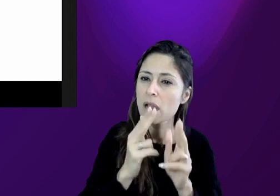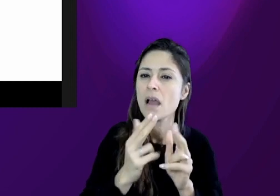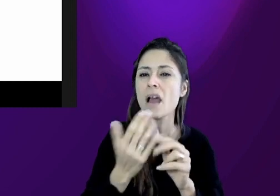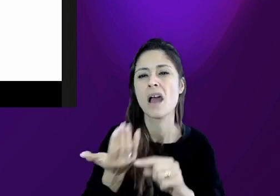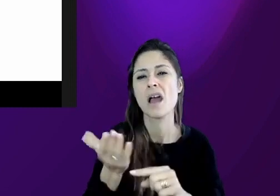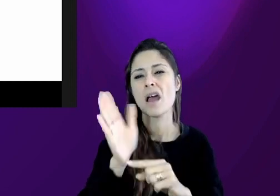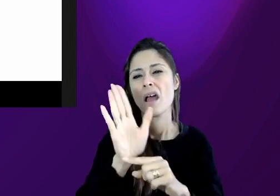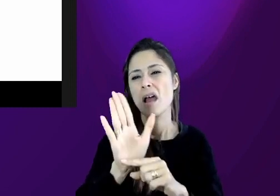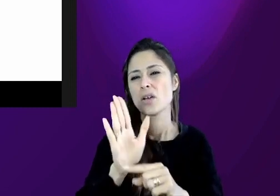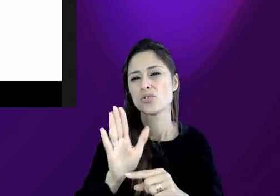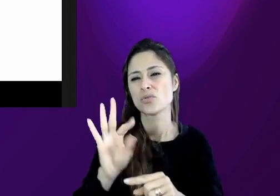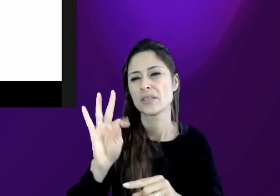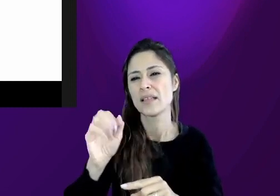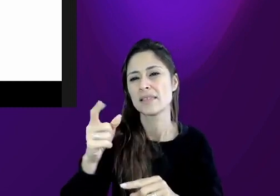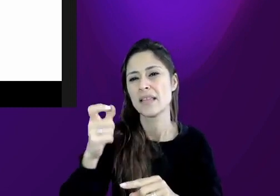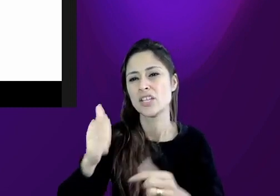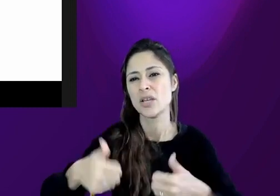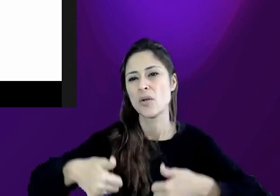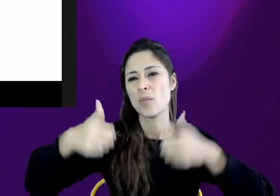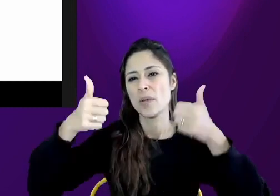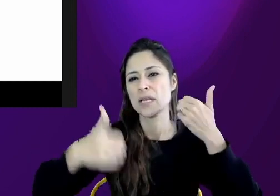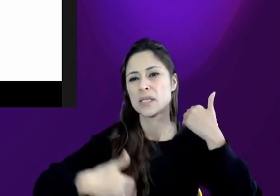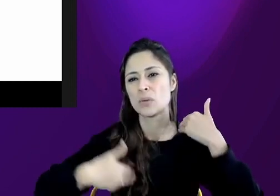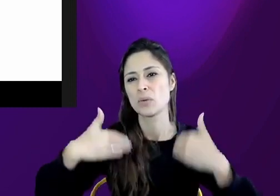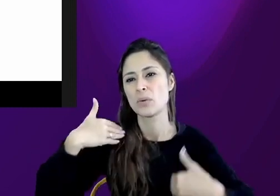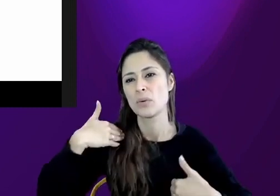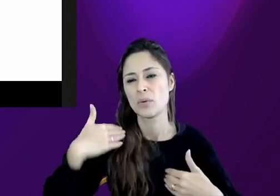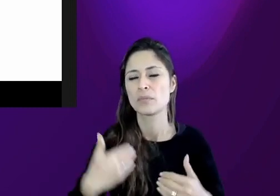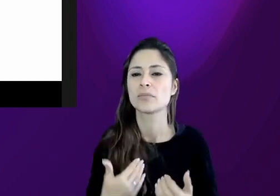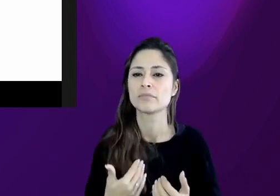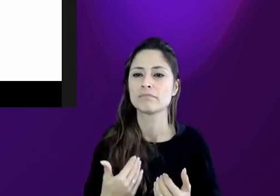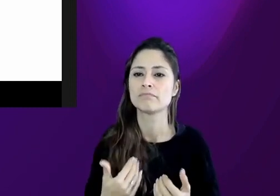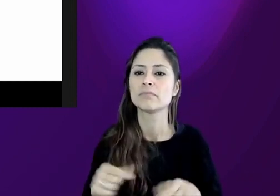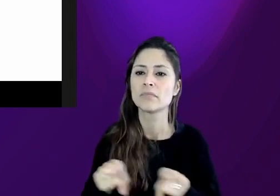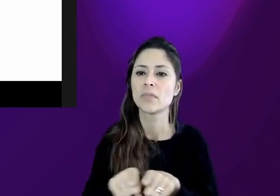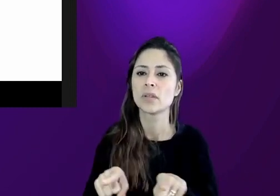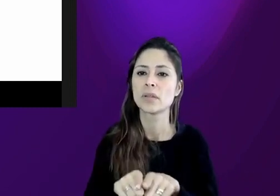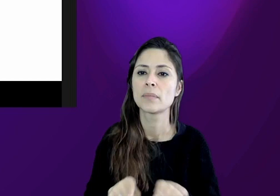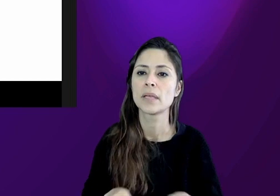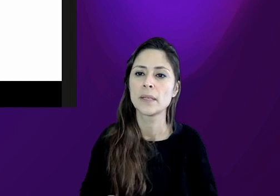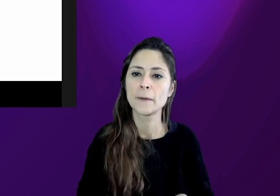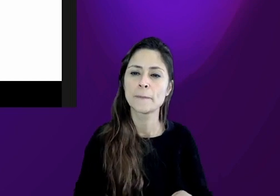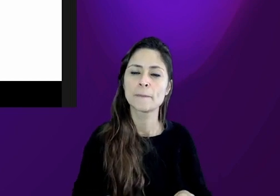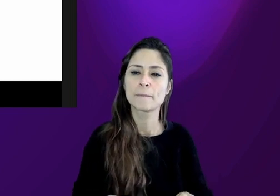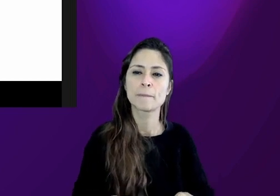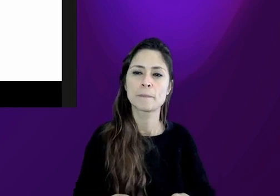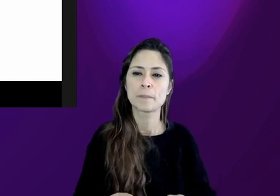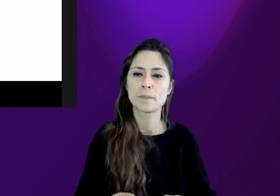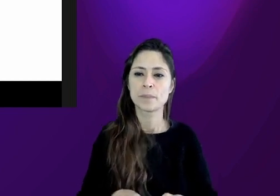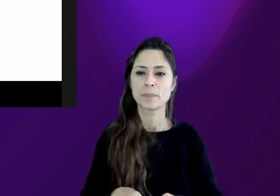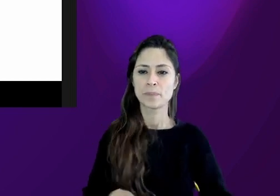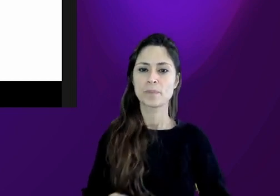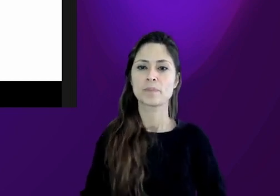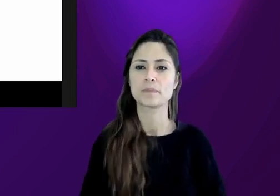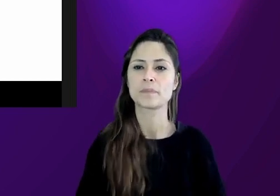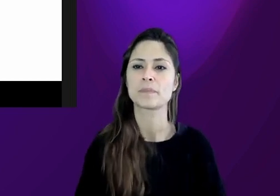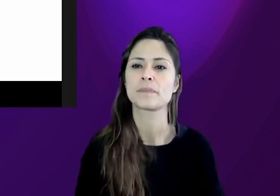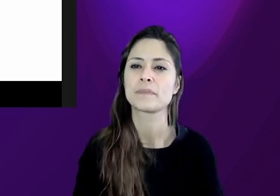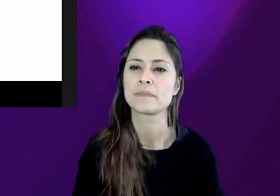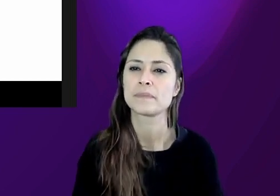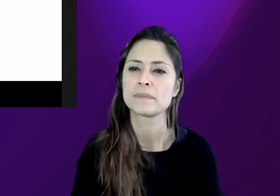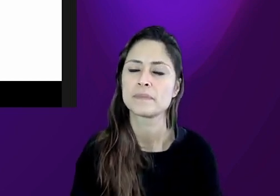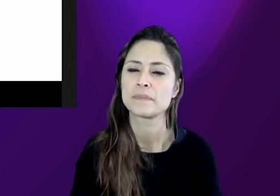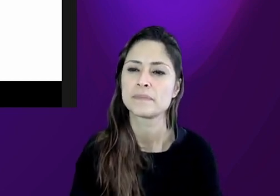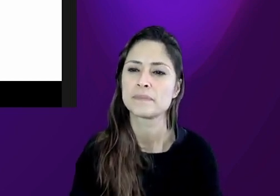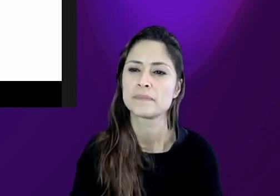taxa de recuperação, menor tempo de estadia hospitalar, menor taxa de sangramento, menos dor pós-operatória, e a